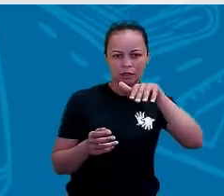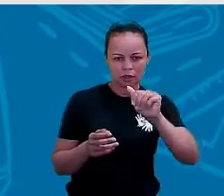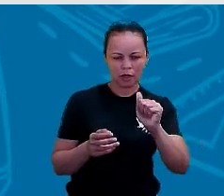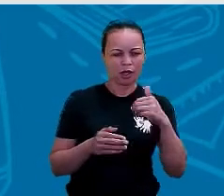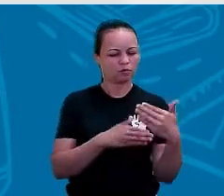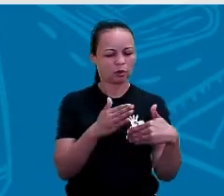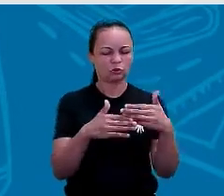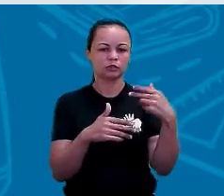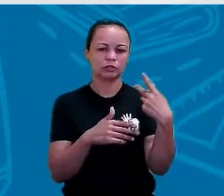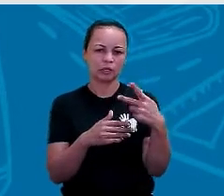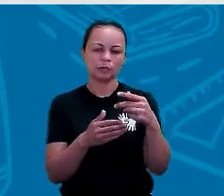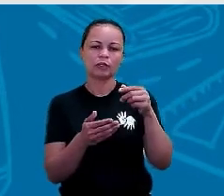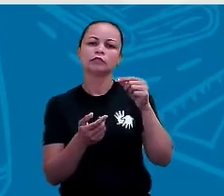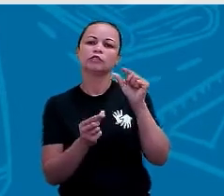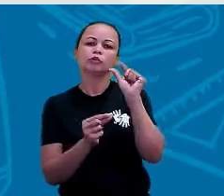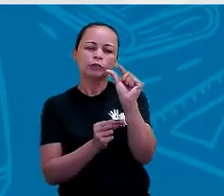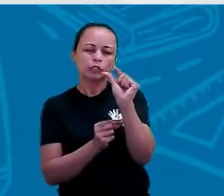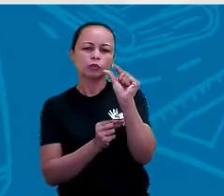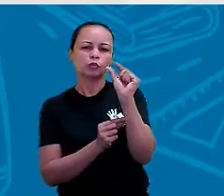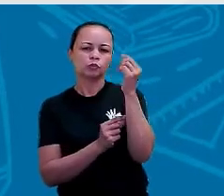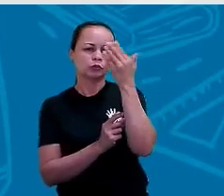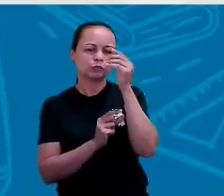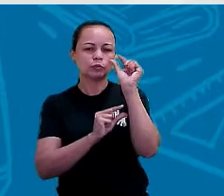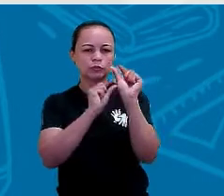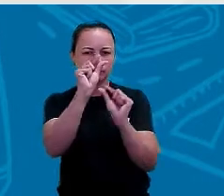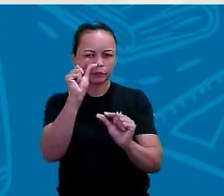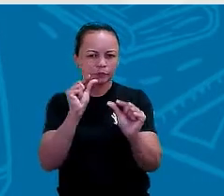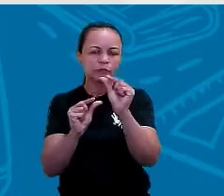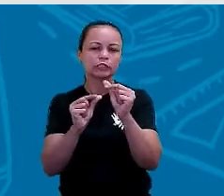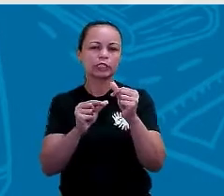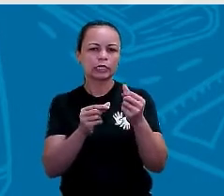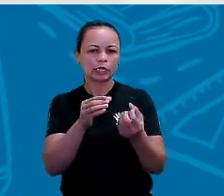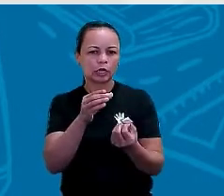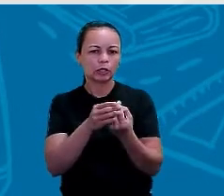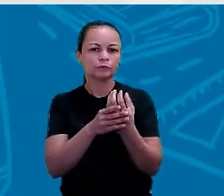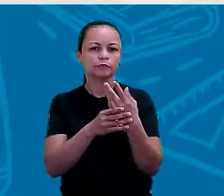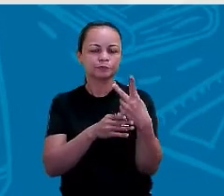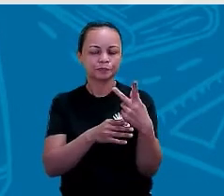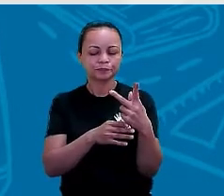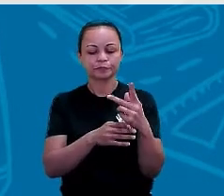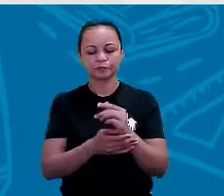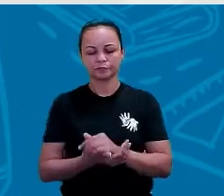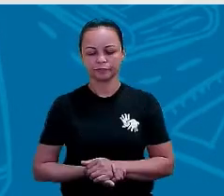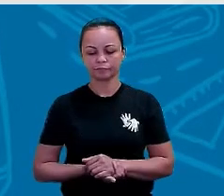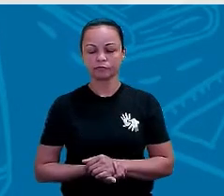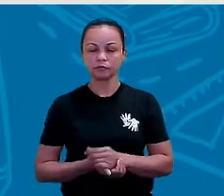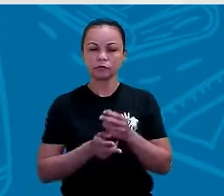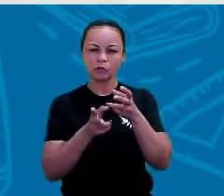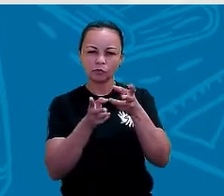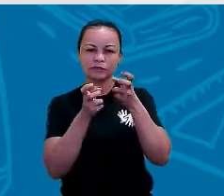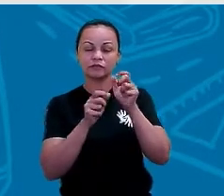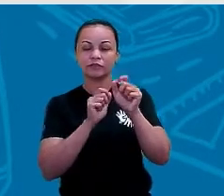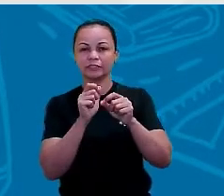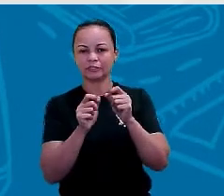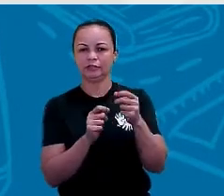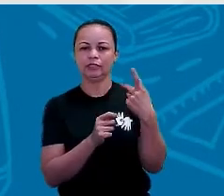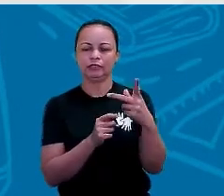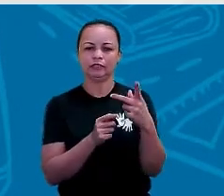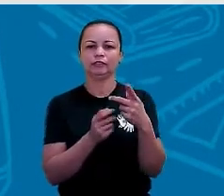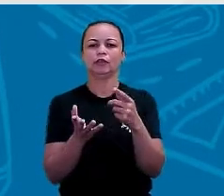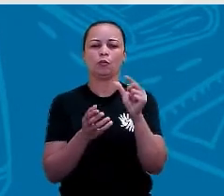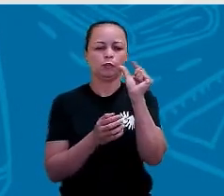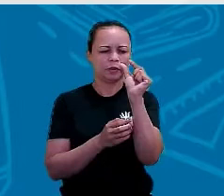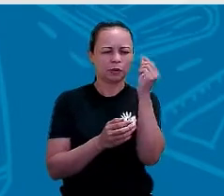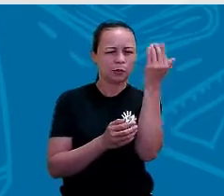partir de um micro-organismo. Portanto, a gente viu que esses micro-organismos, eles tanto podem estar, né,